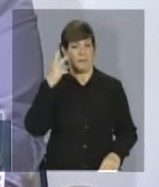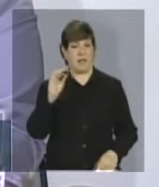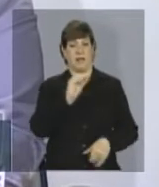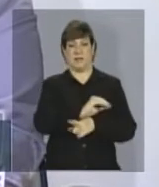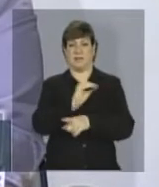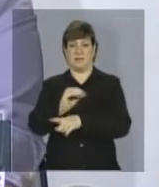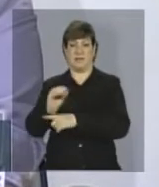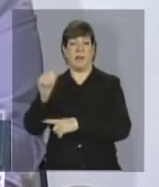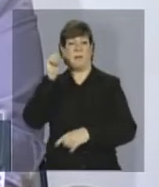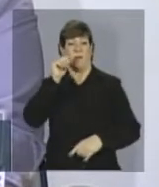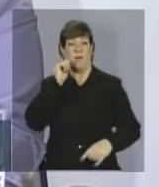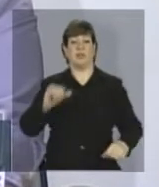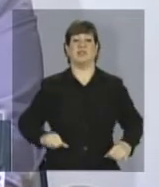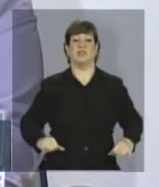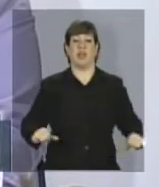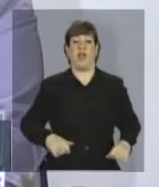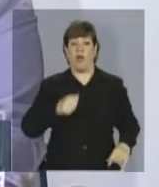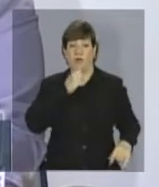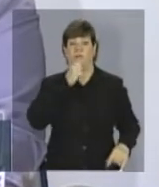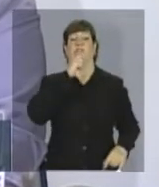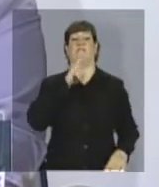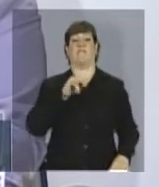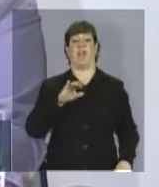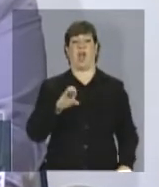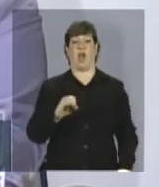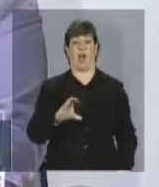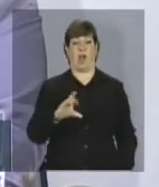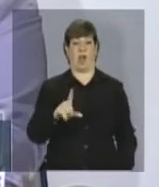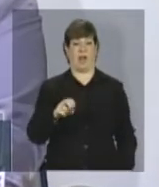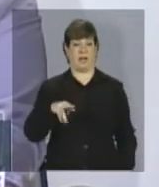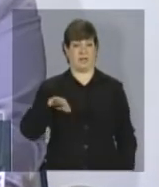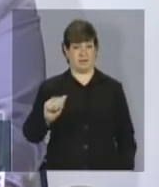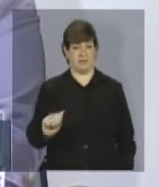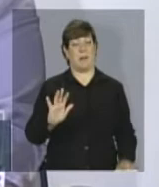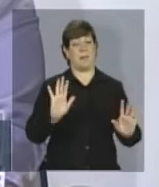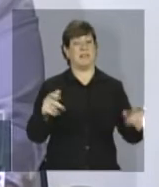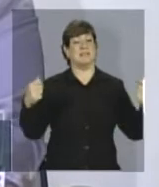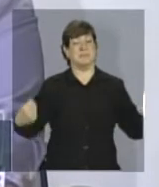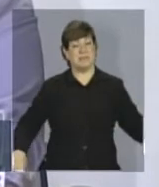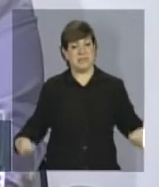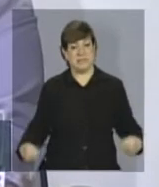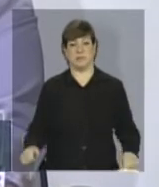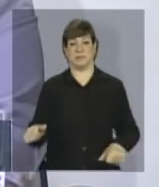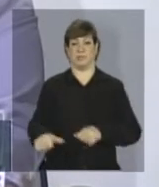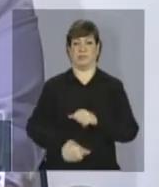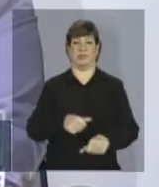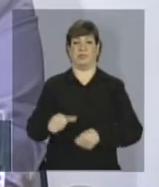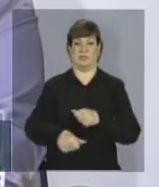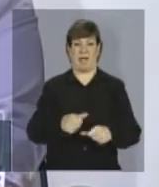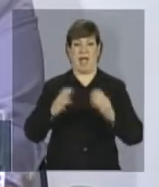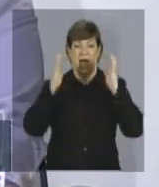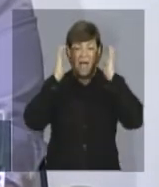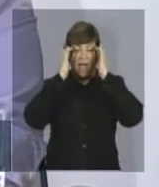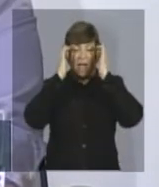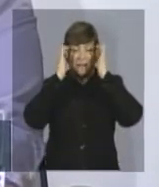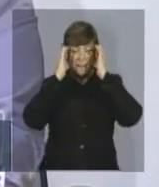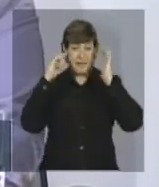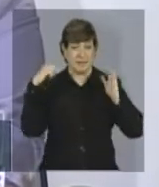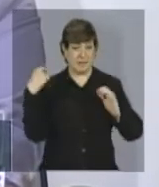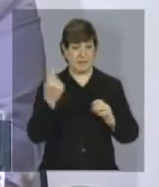mulheres que sofrem violência. Mas é preciso mudar as cabeças,